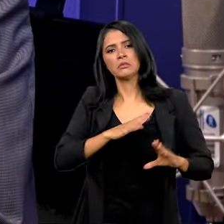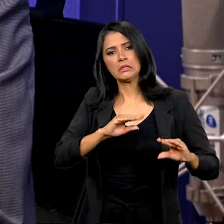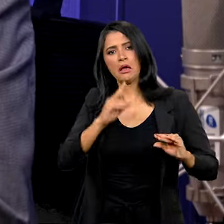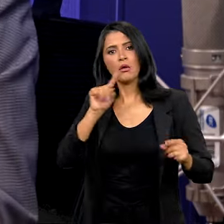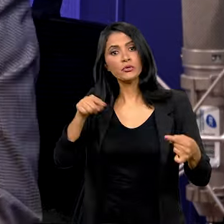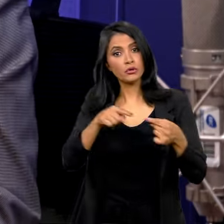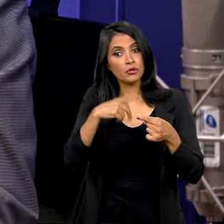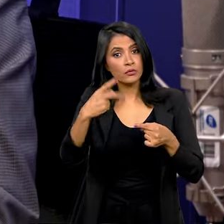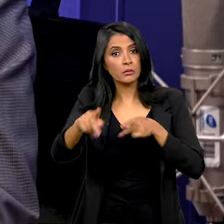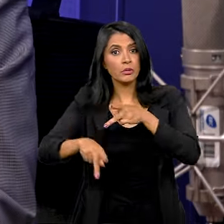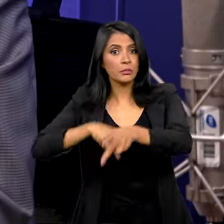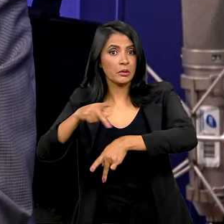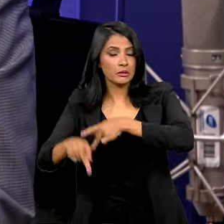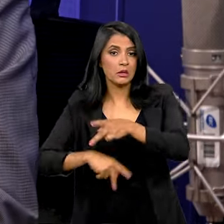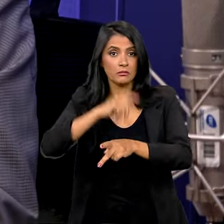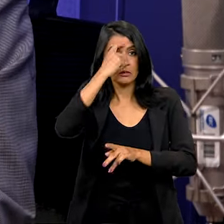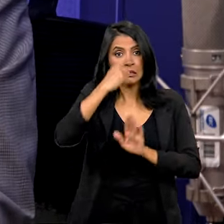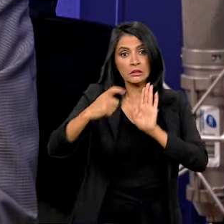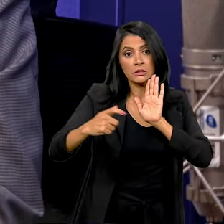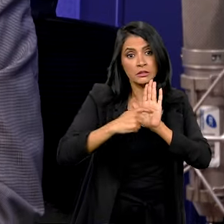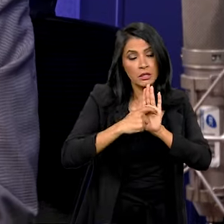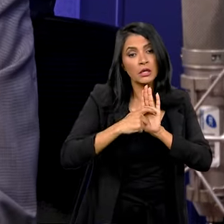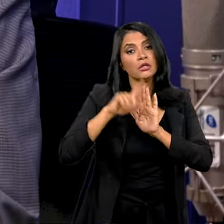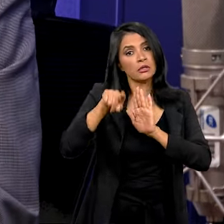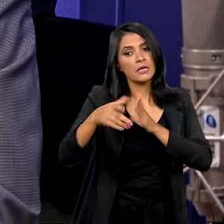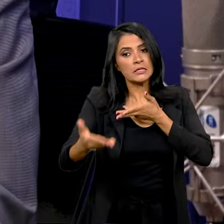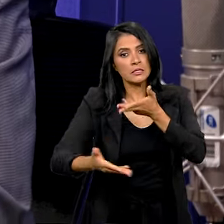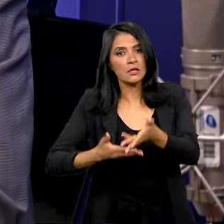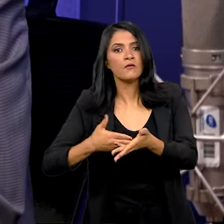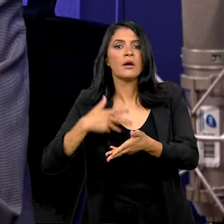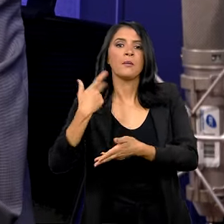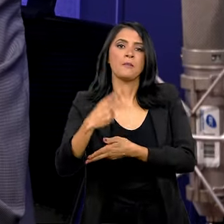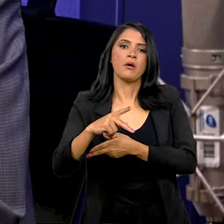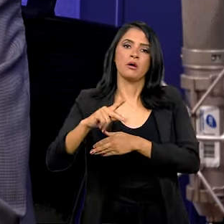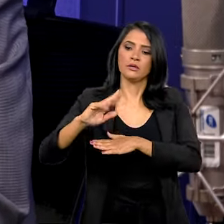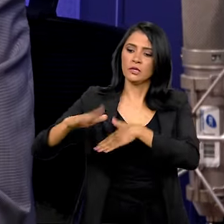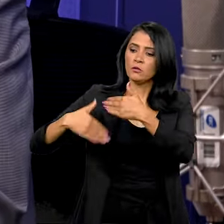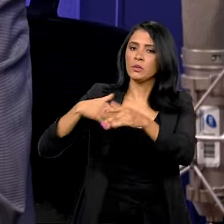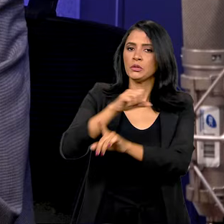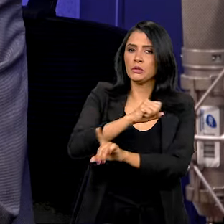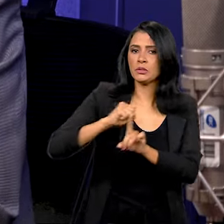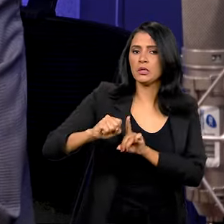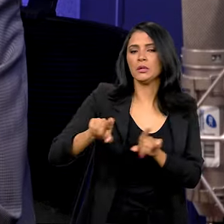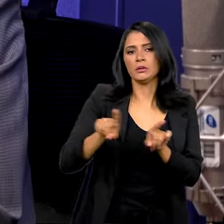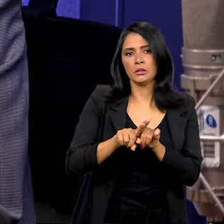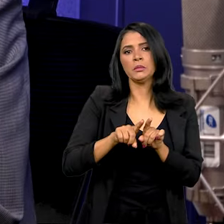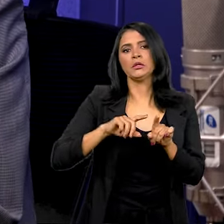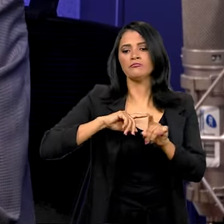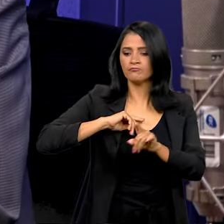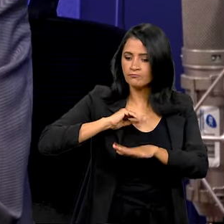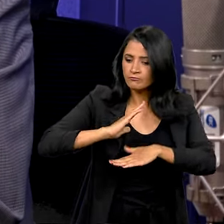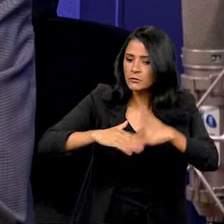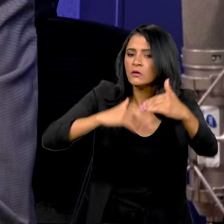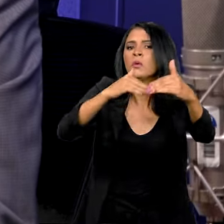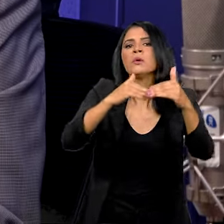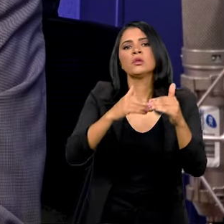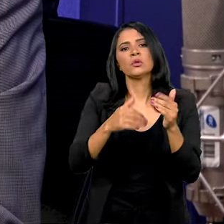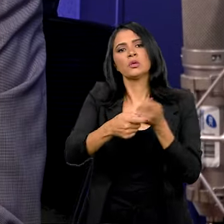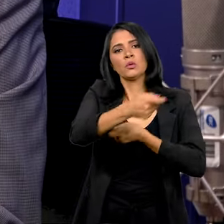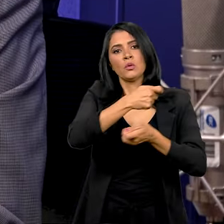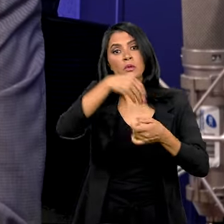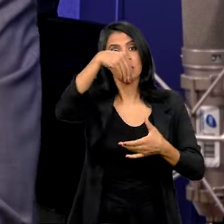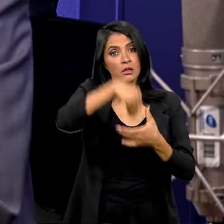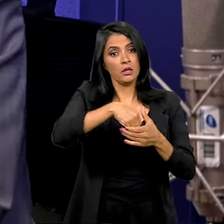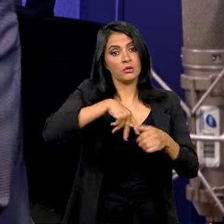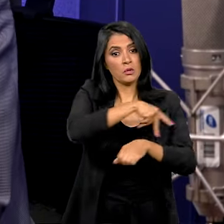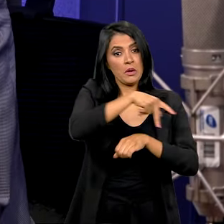possível da população que a inteligência artificial sirva para o desenvolvimento social para desenvolvimento econômico dentro